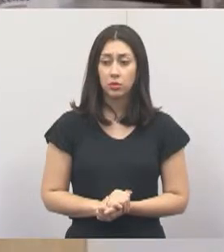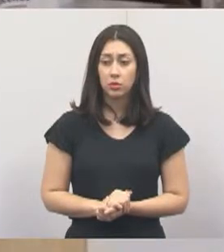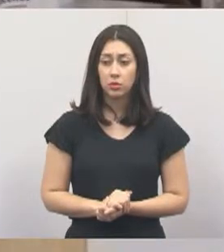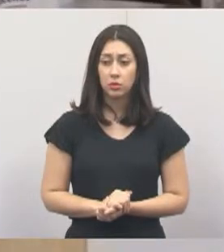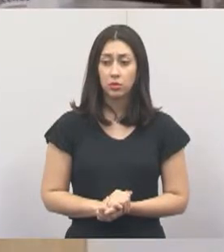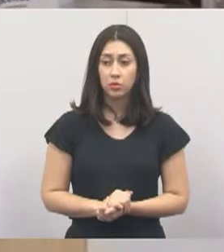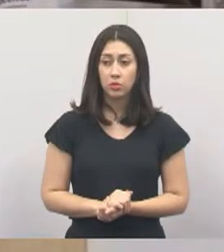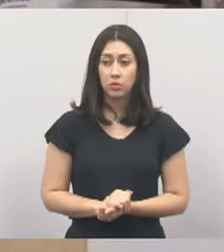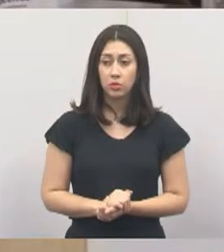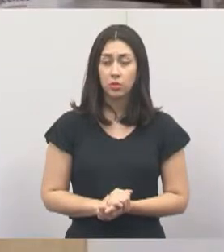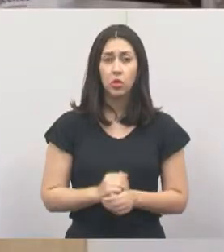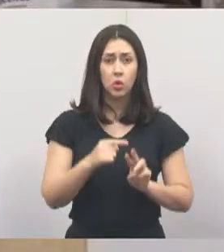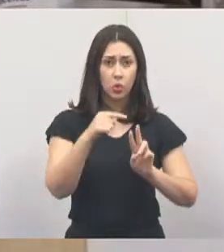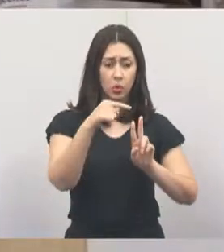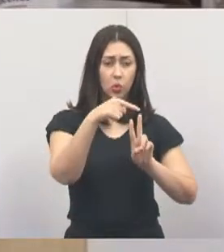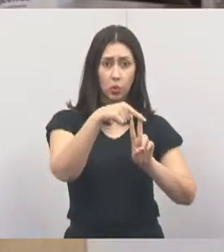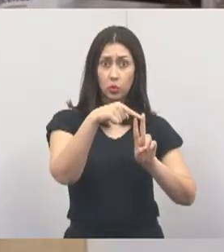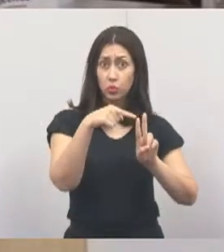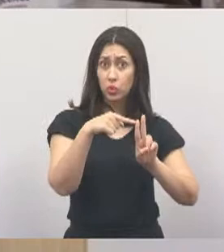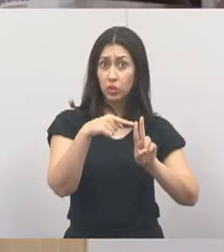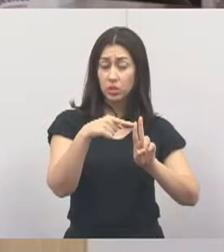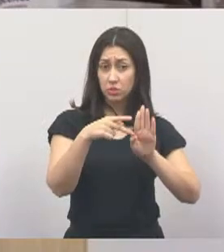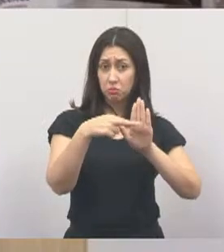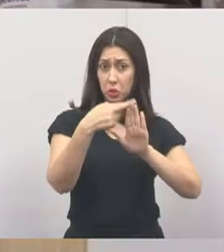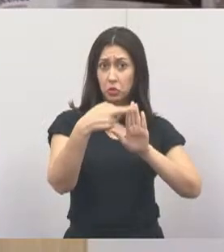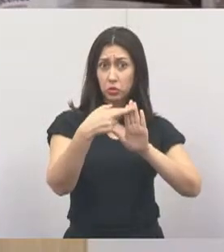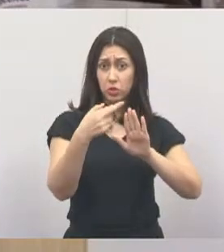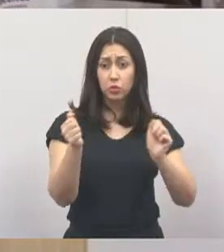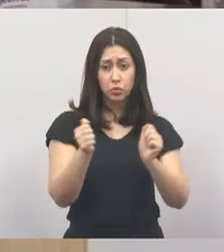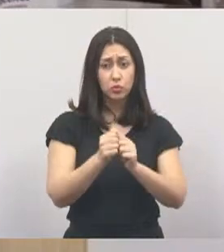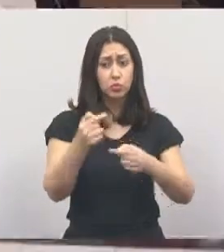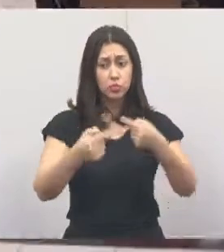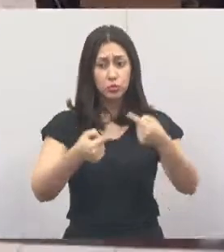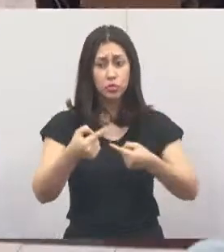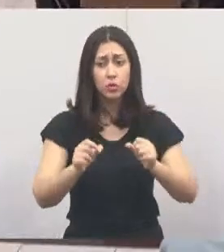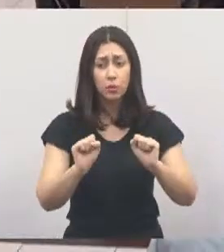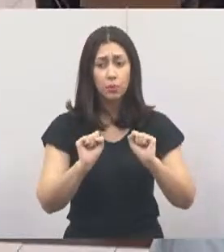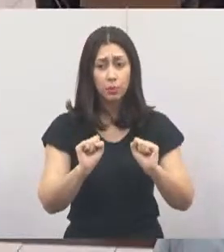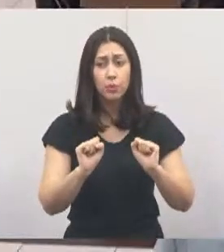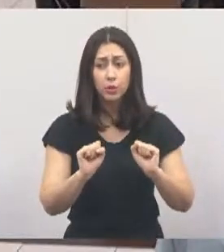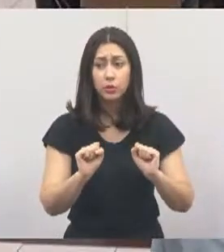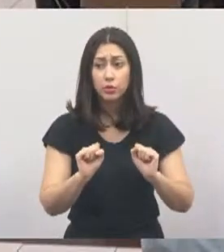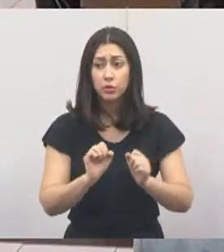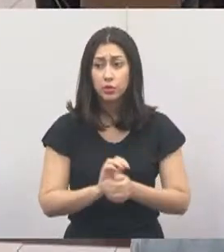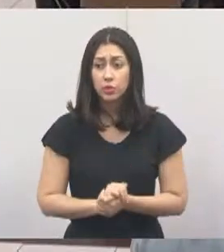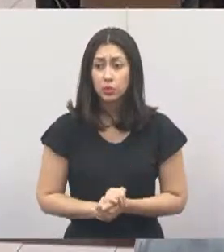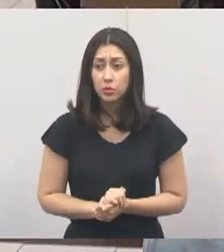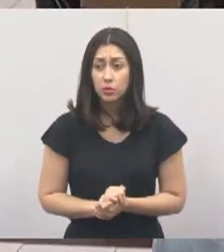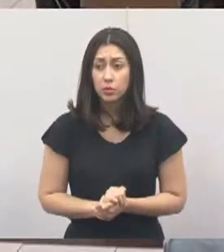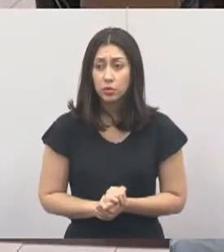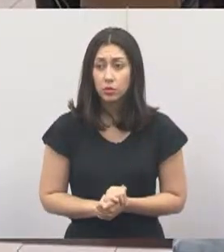colocar em discussão os dois projetos de resolução juntos, pode ser? Pode ser?